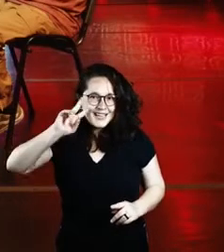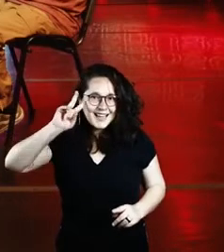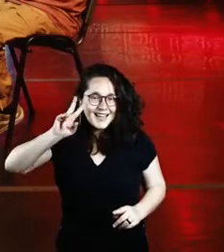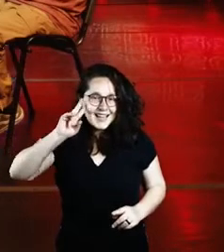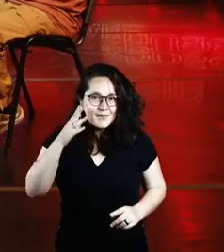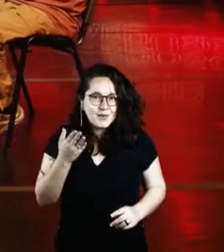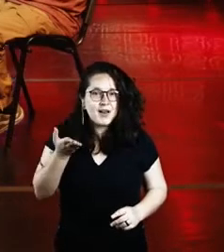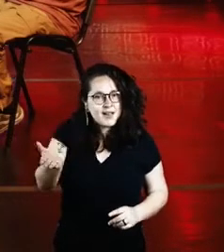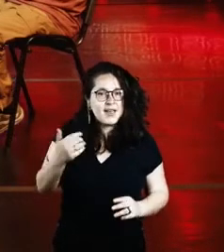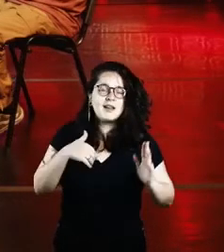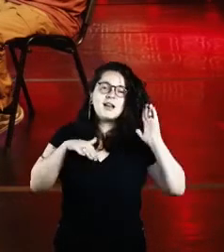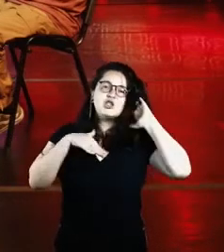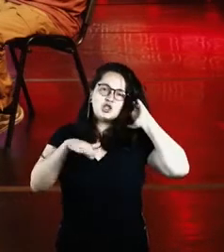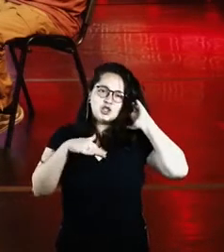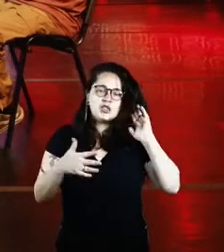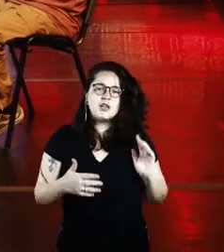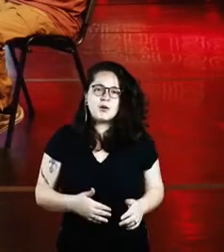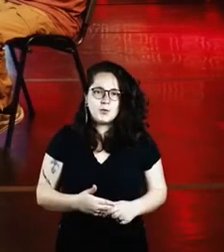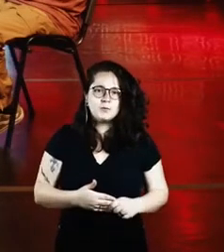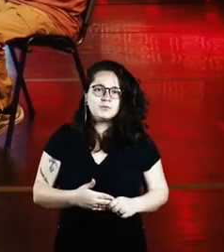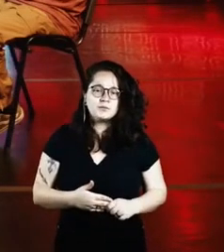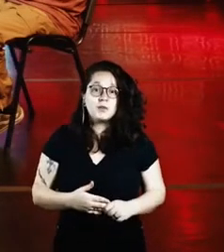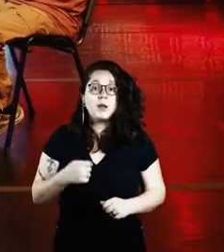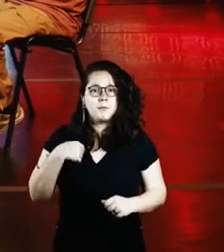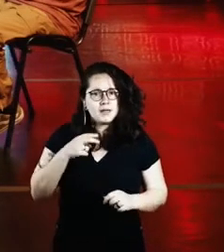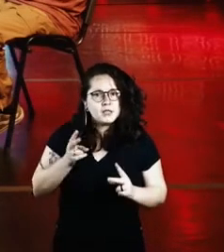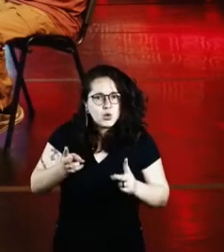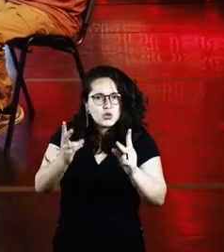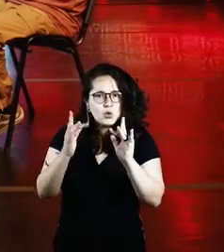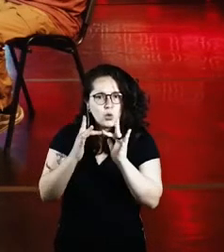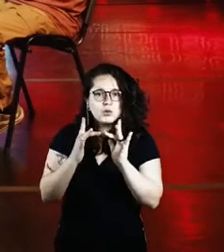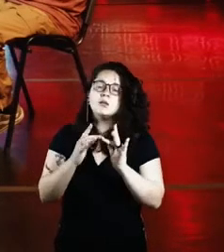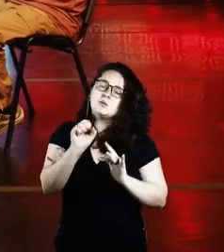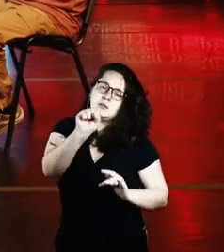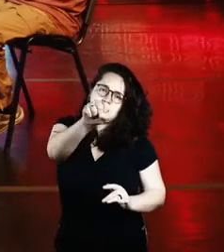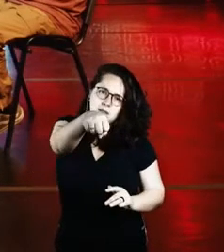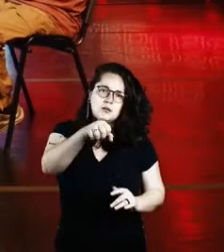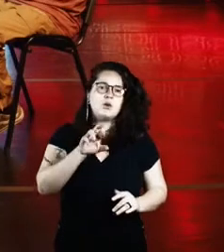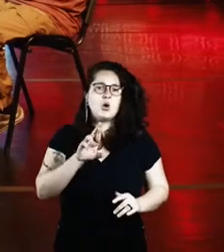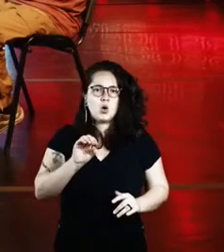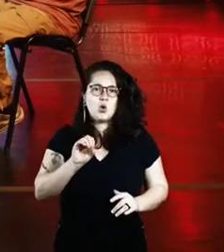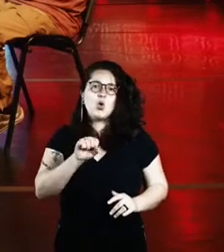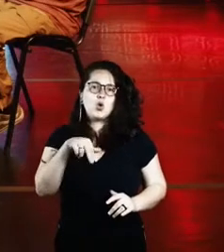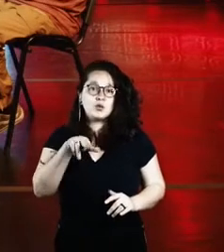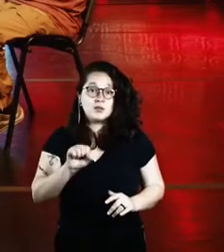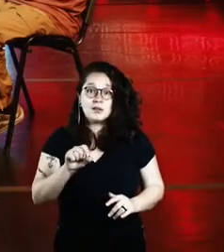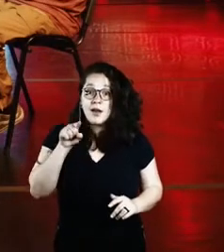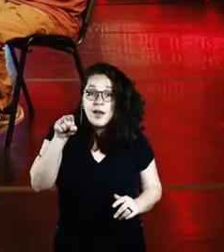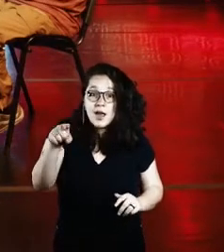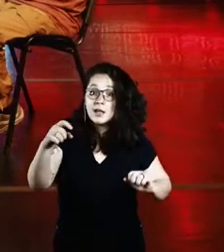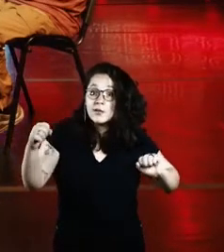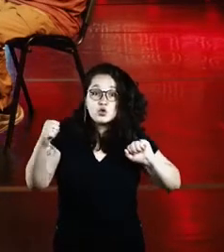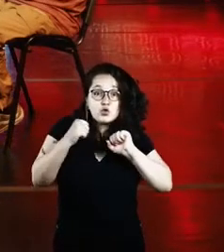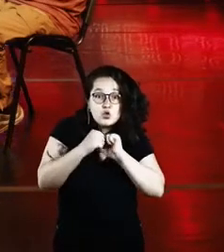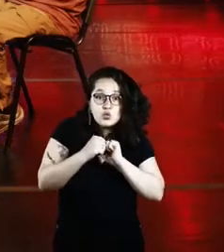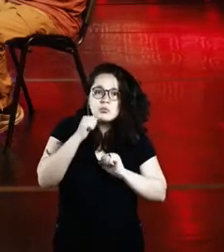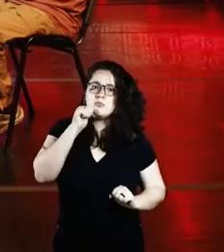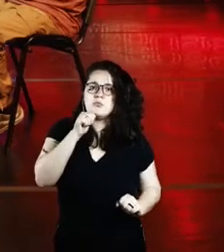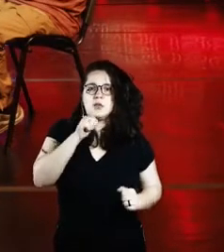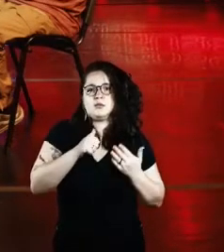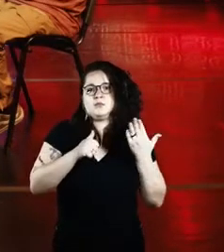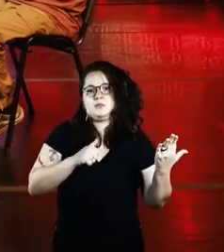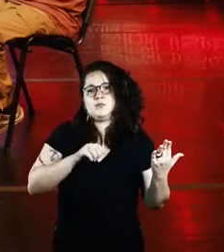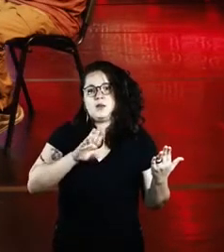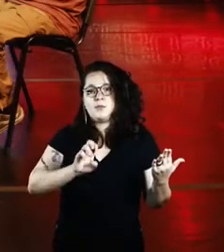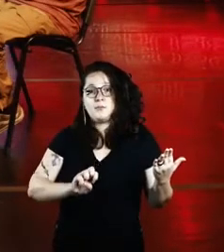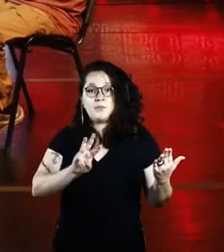do J.R. Mas Blau. Com ela você tem contato ainda? A Rosana eu tenho contato. Oh, vamos, a Rosana era a mina que colava com o Blau. Era a mina que era